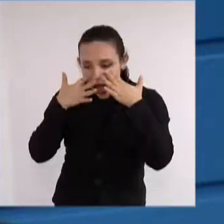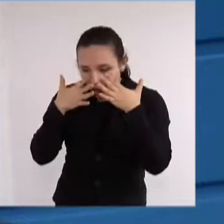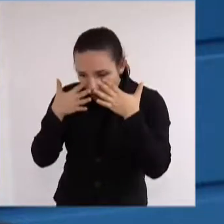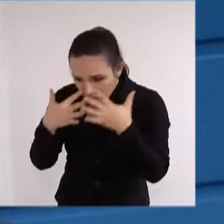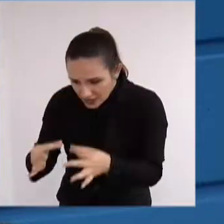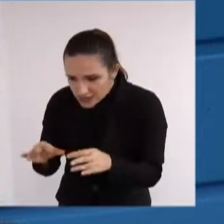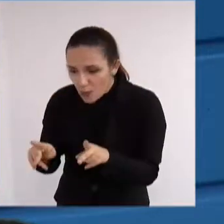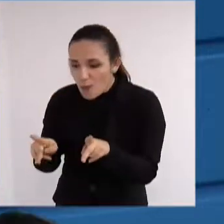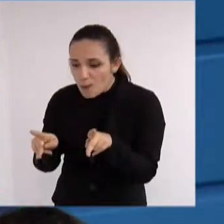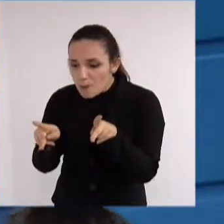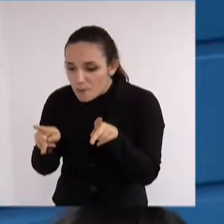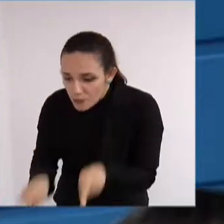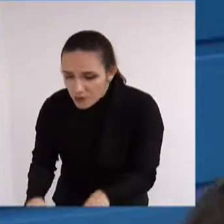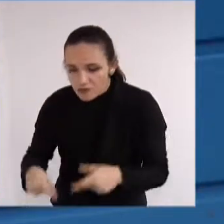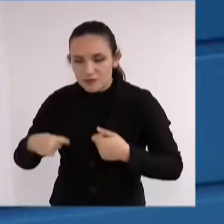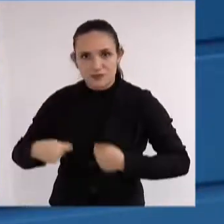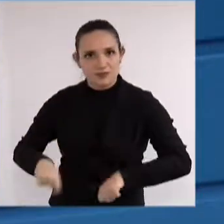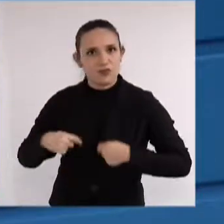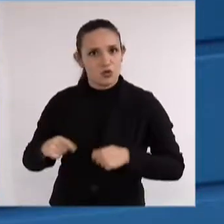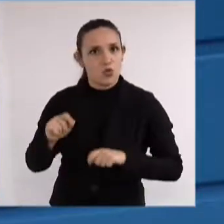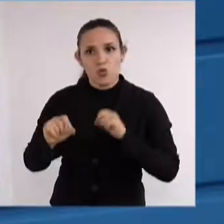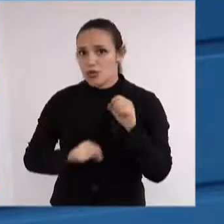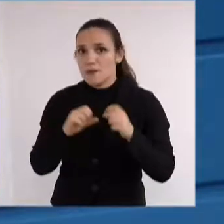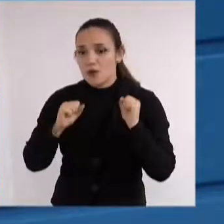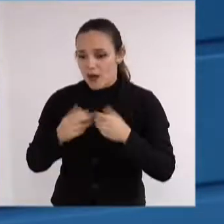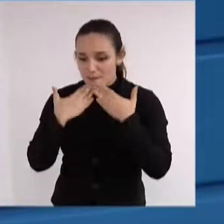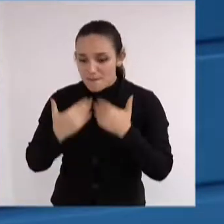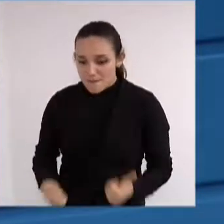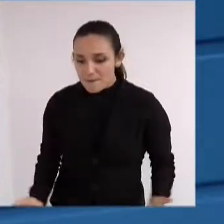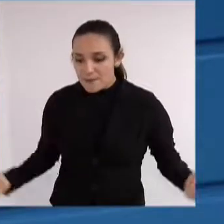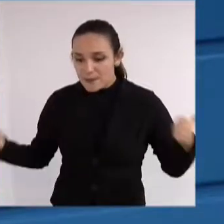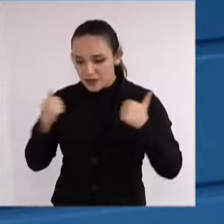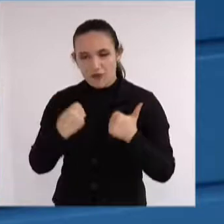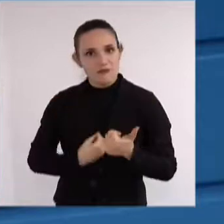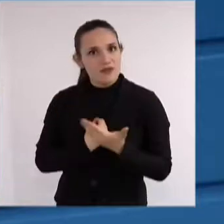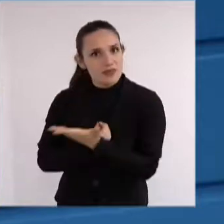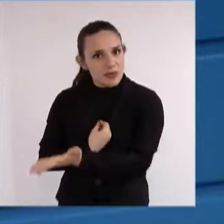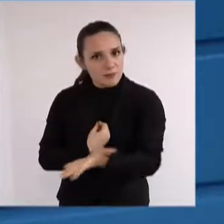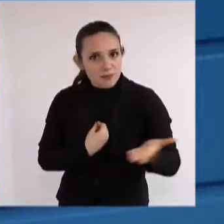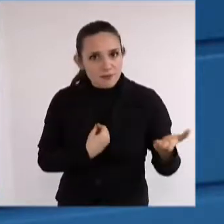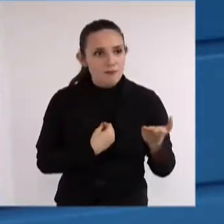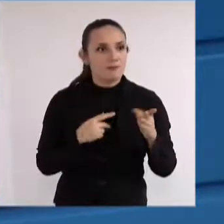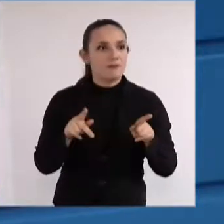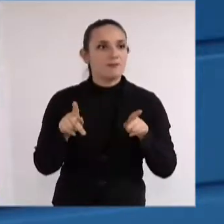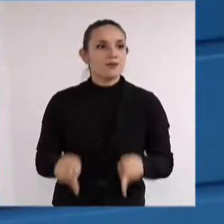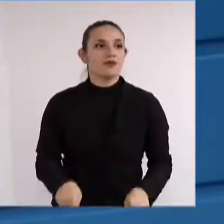aquilo que as pessoas querem de melhoria no seu dia a dia. A pessoa que tem